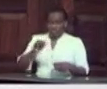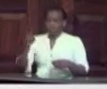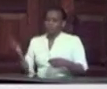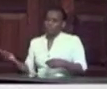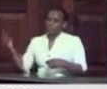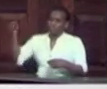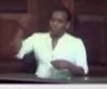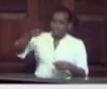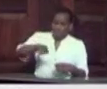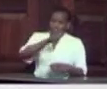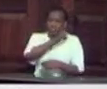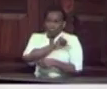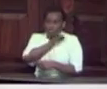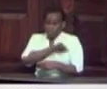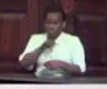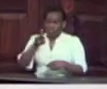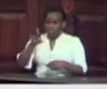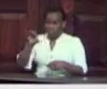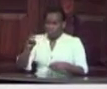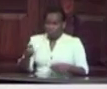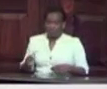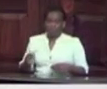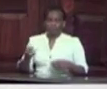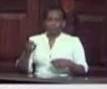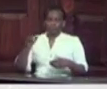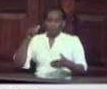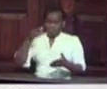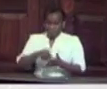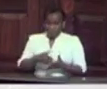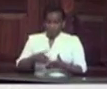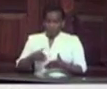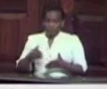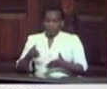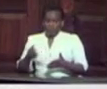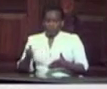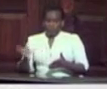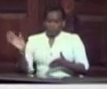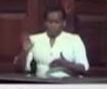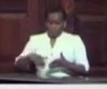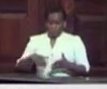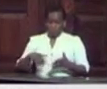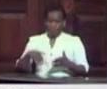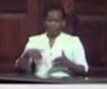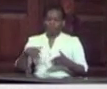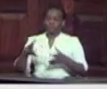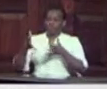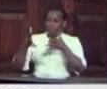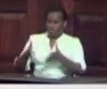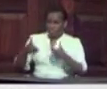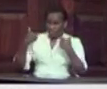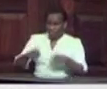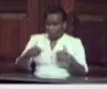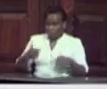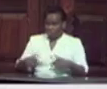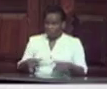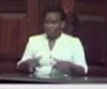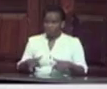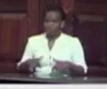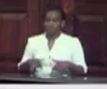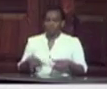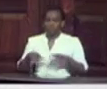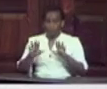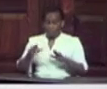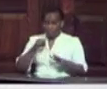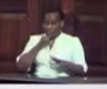desloca para a cidade do Rio de Janeiro para fazer, né, para chegar ao seu trabalho, se